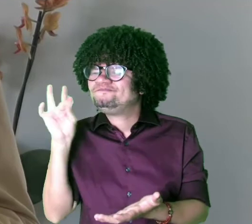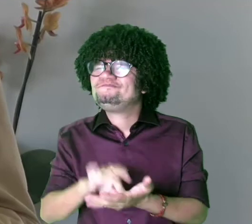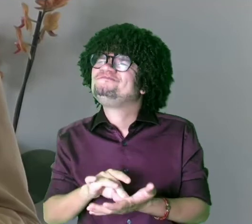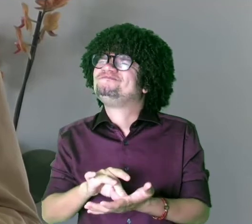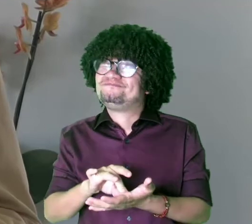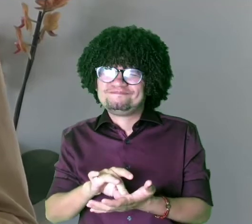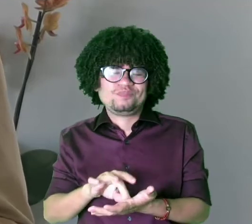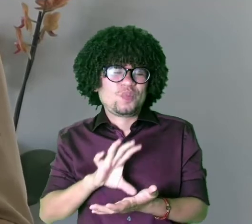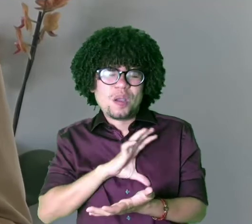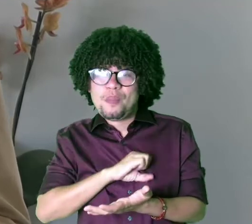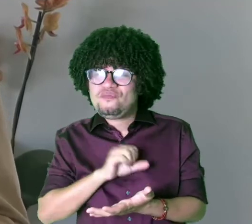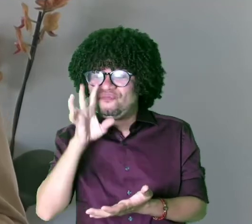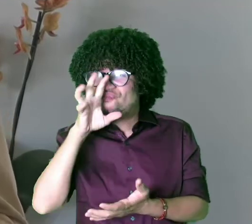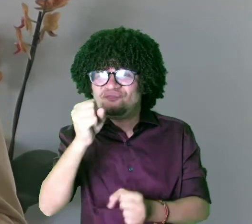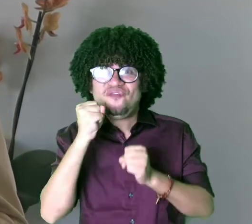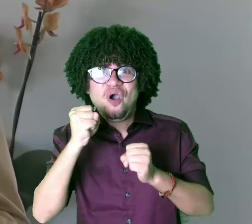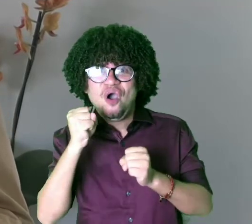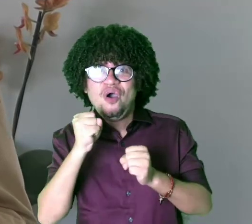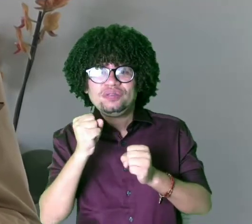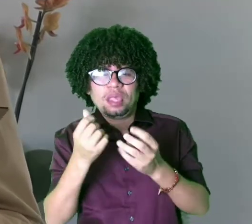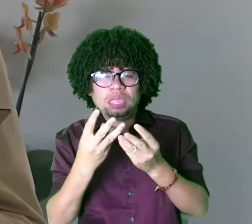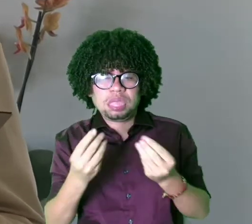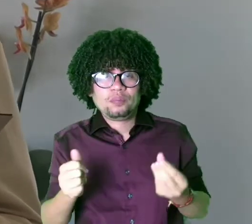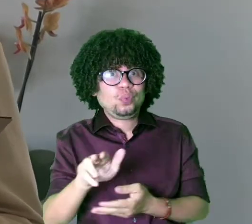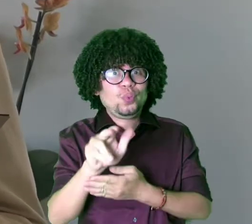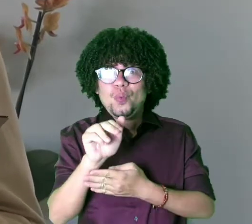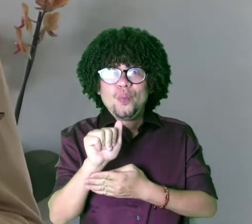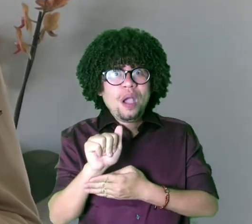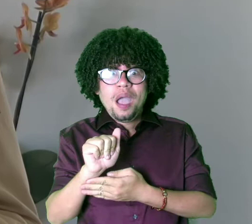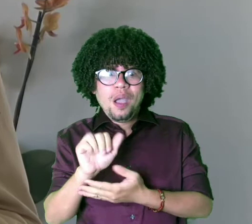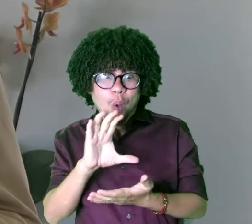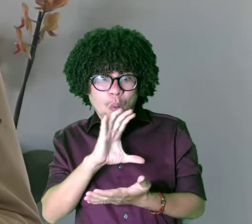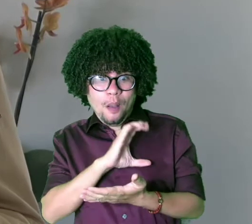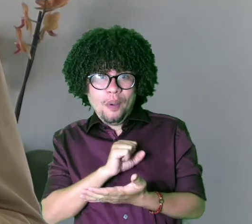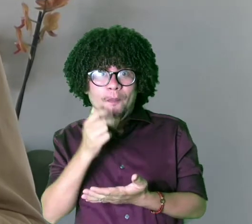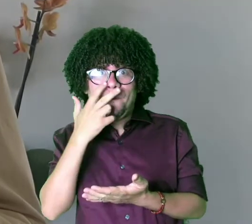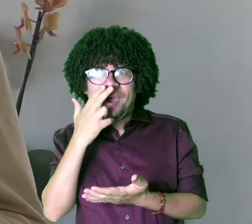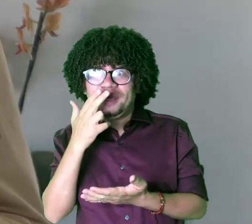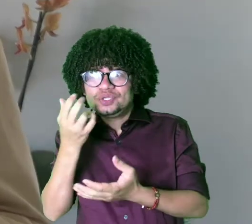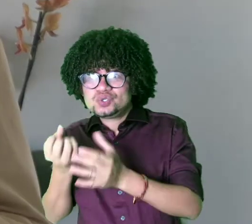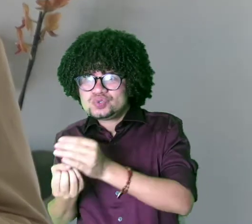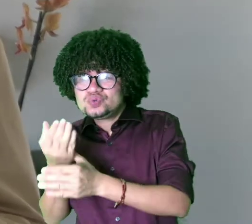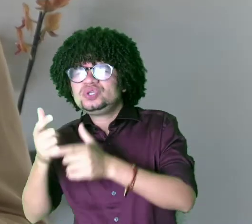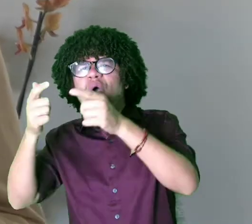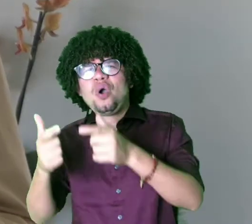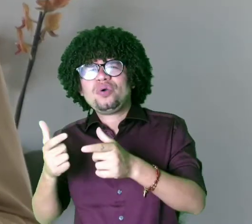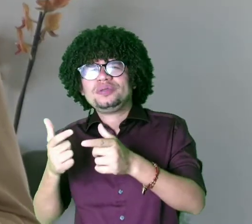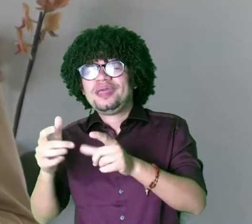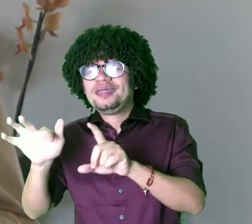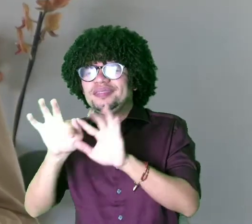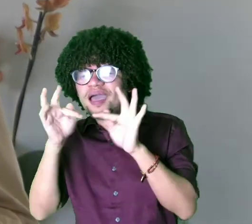amor, transbordante e inesgotável, que brota da família